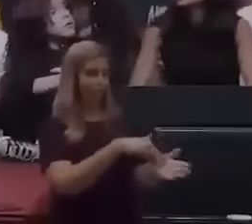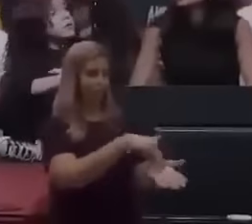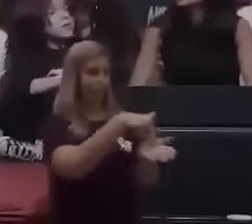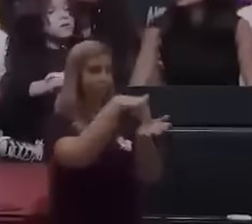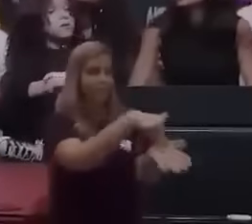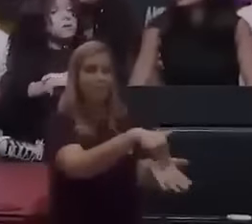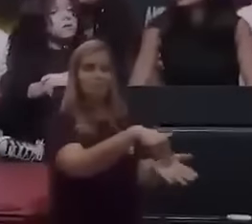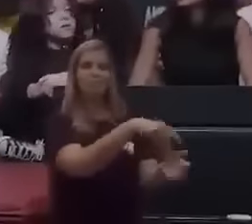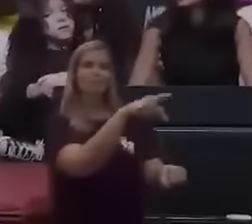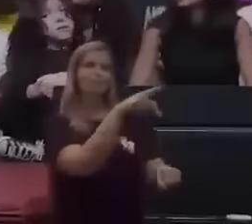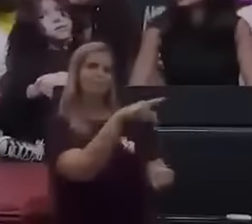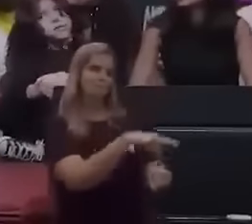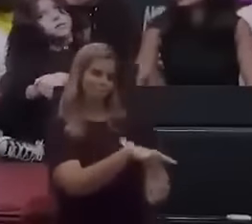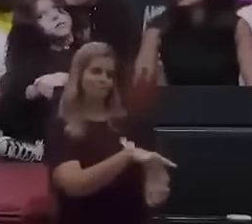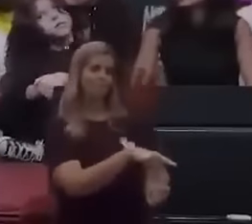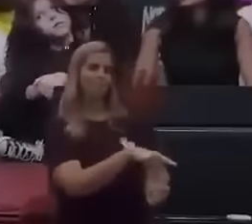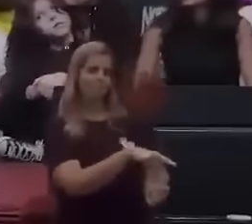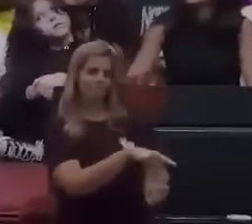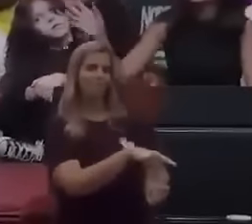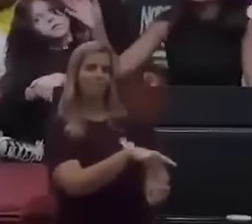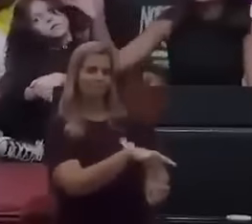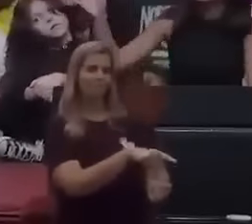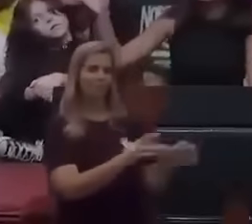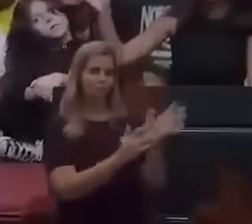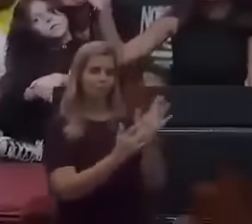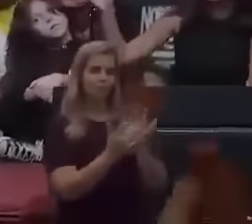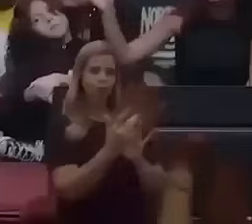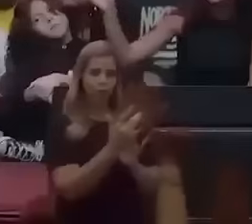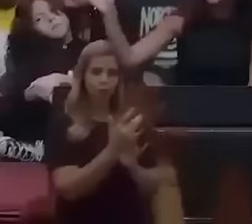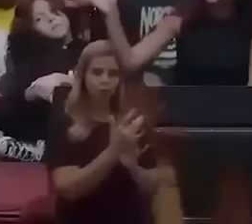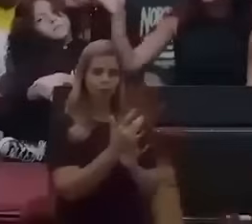sou eu edificarei a minha igreja.